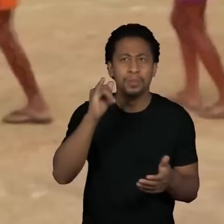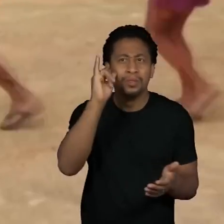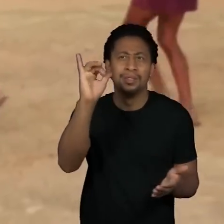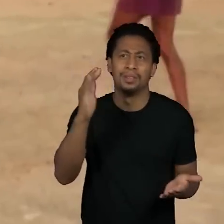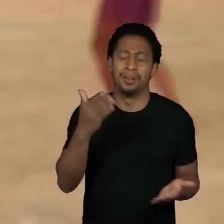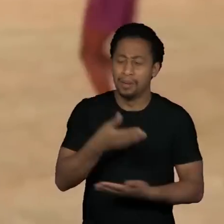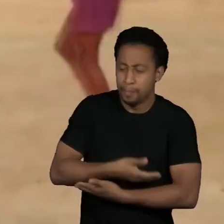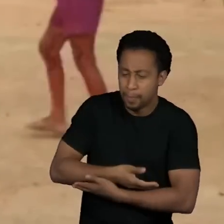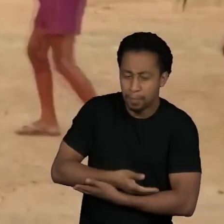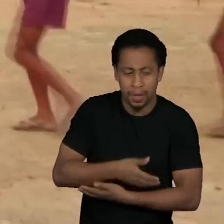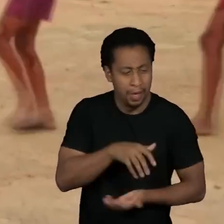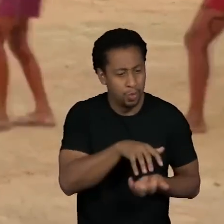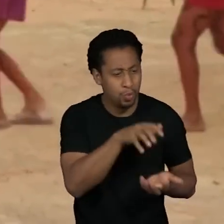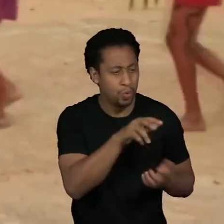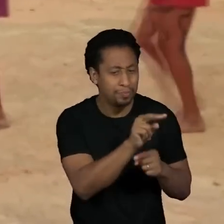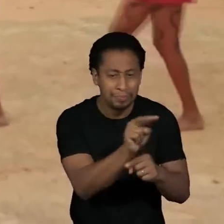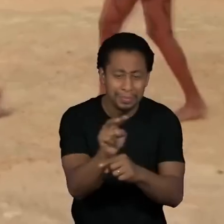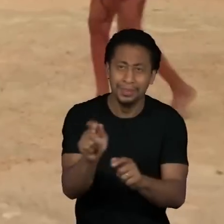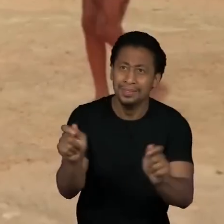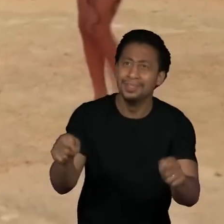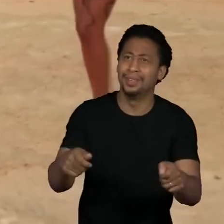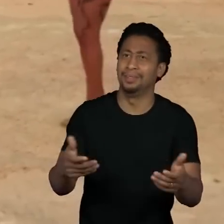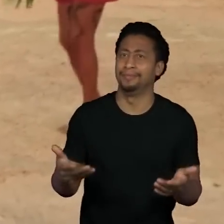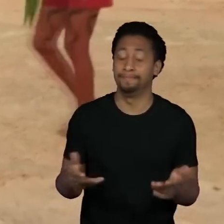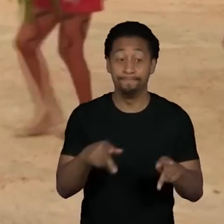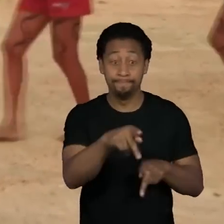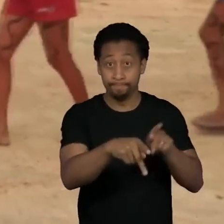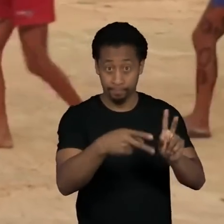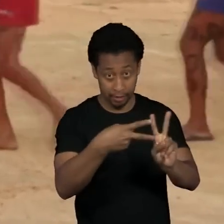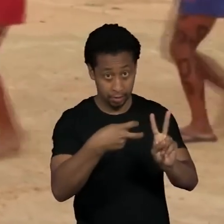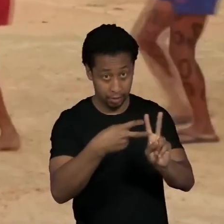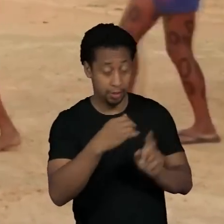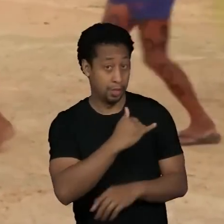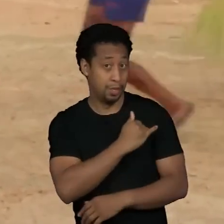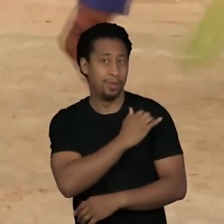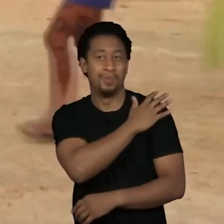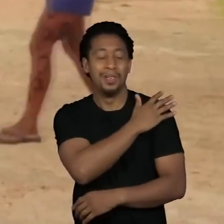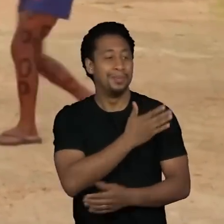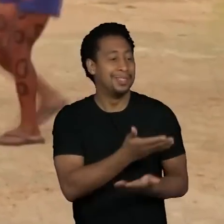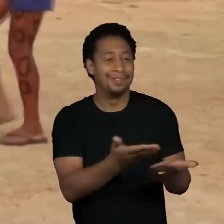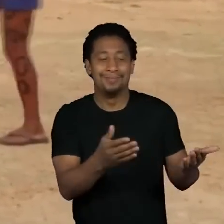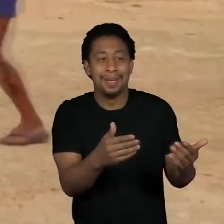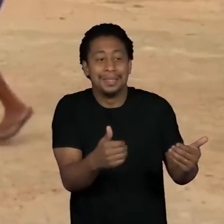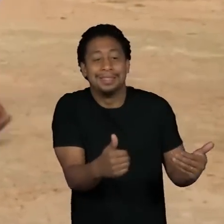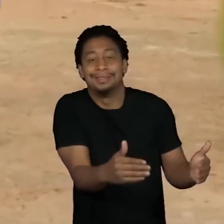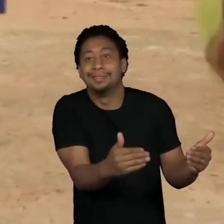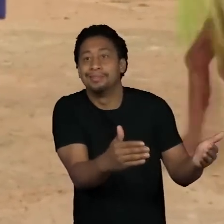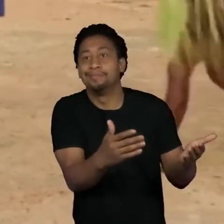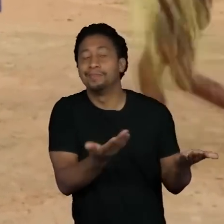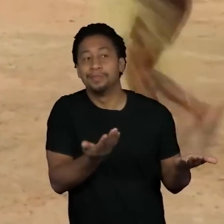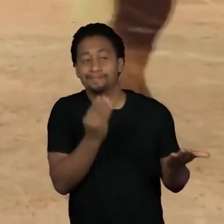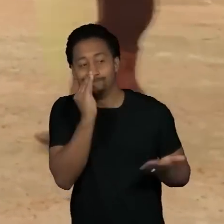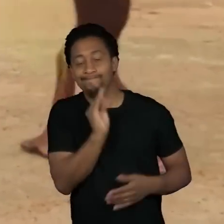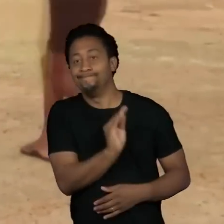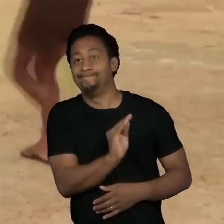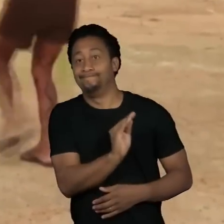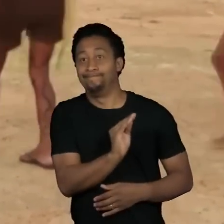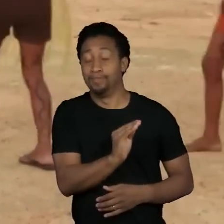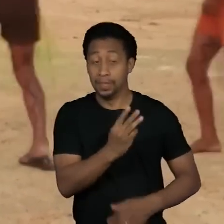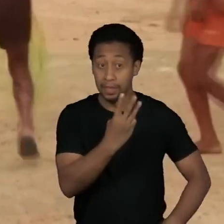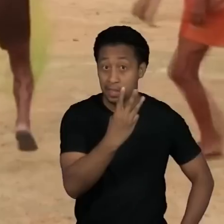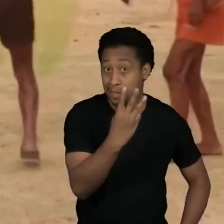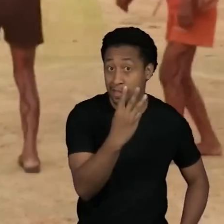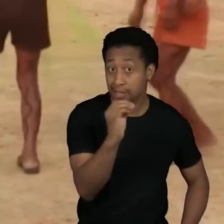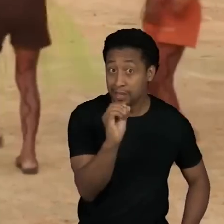idosos. Os indígenas da etnia Yanomami foram lançados à própria sorte. Cerca de 30 mil brasileiros